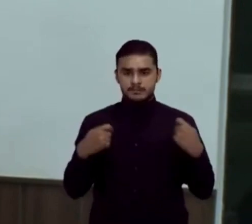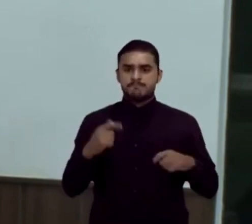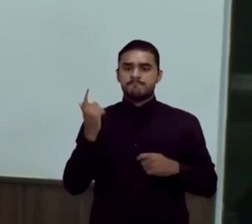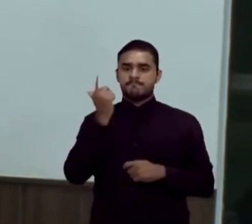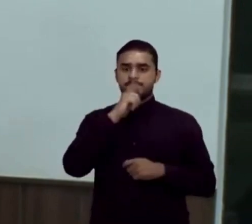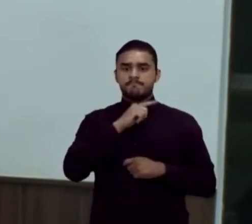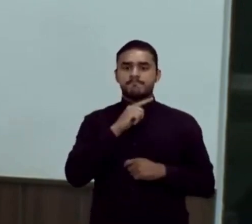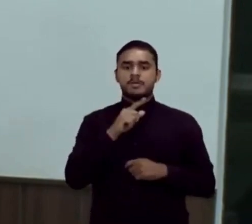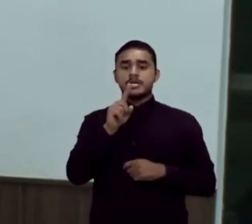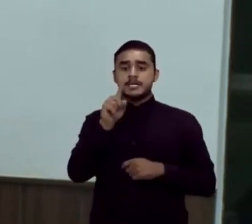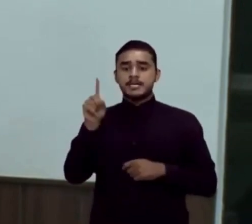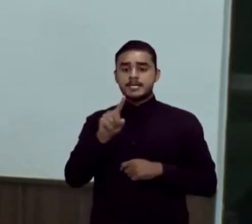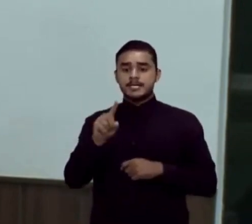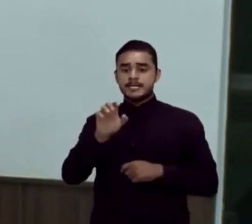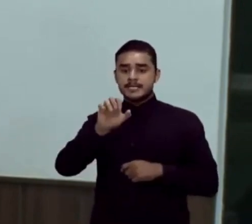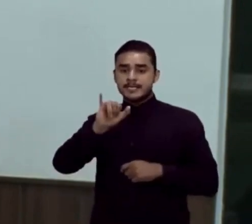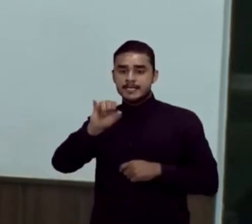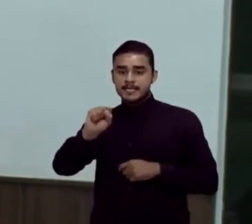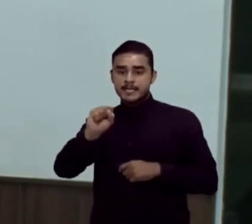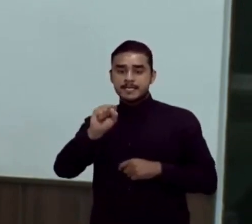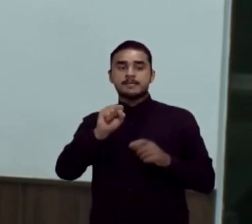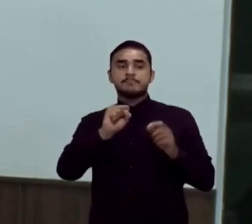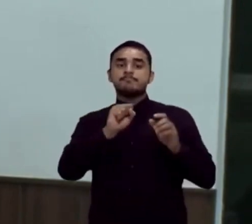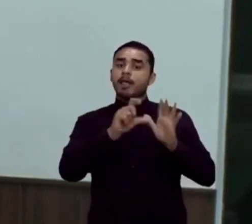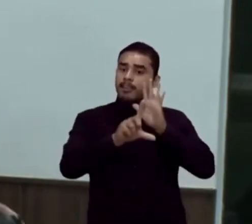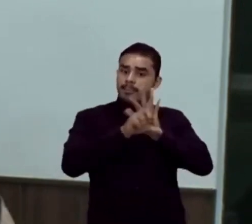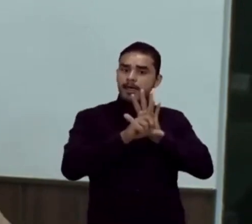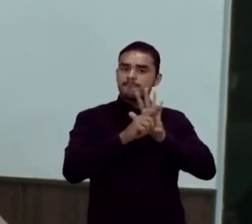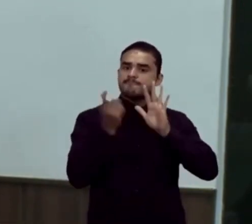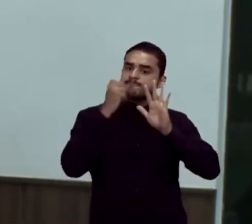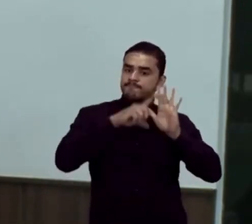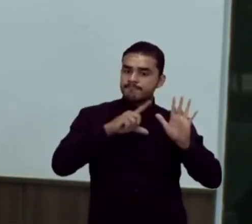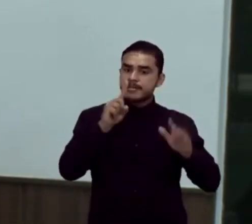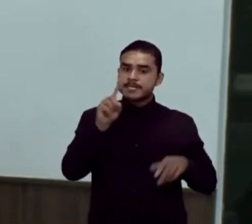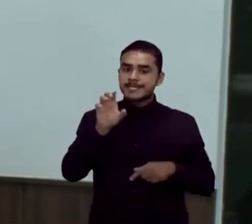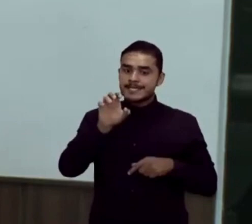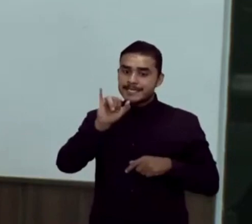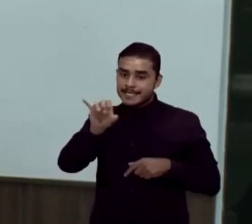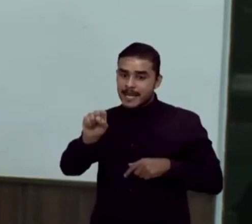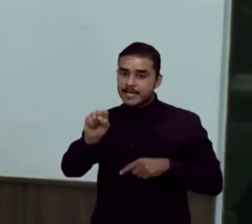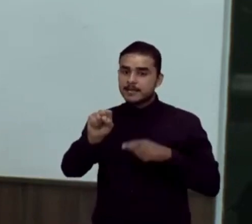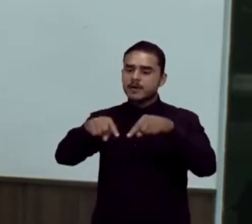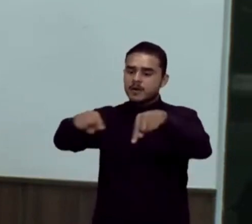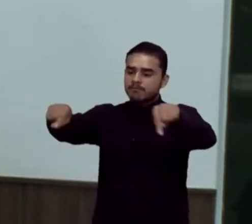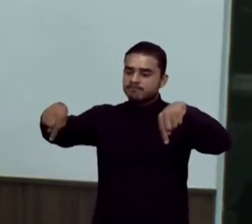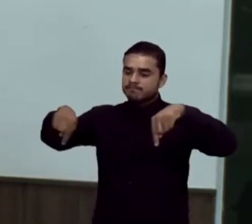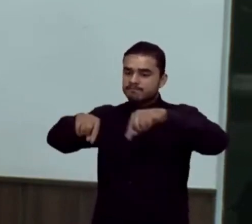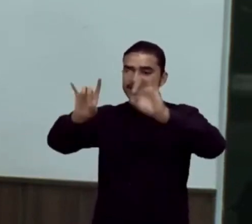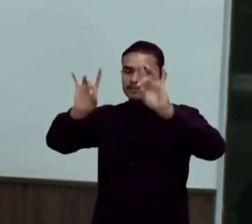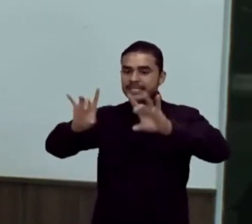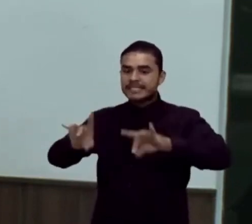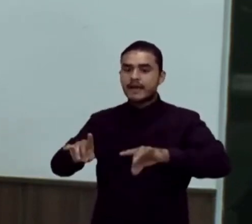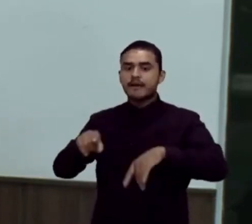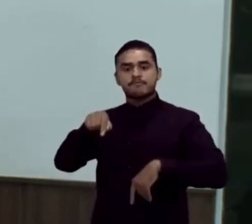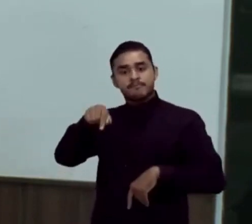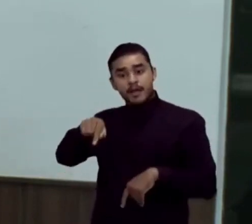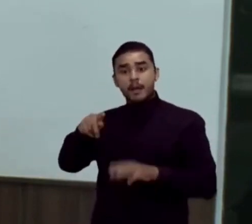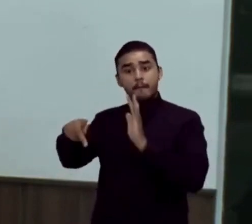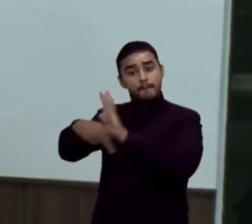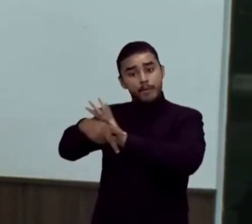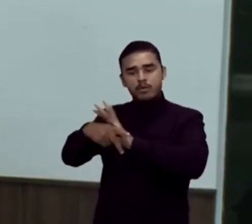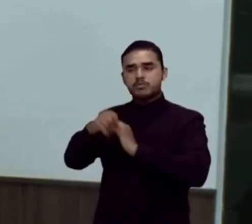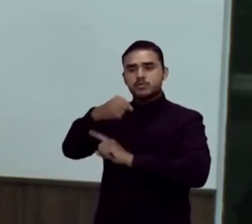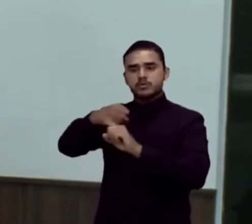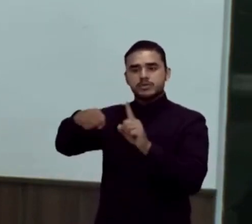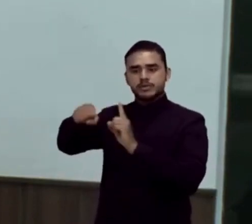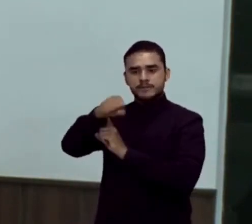implementação das EIs em Fortaleza. Nós estivemos presentes em alguns dos fóruns territoriais aqui